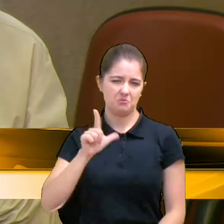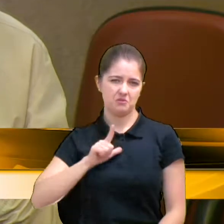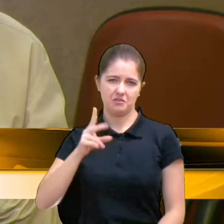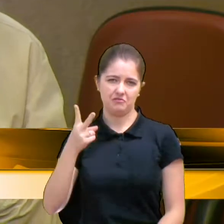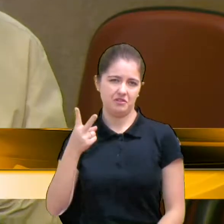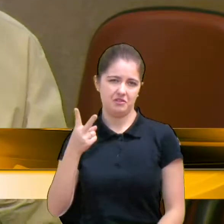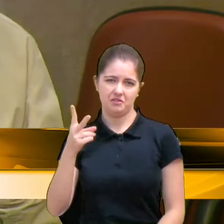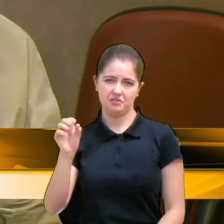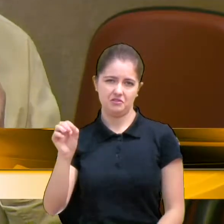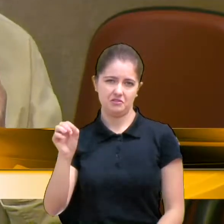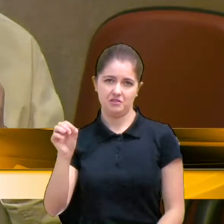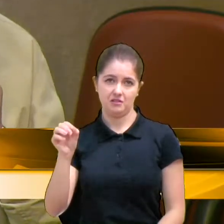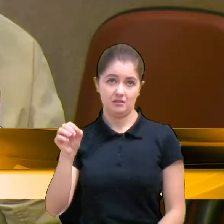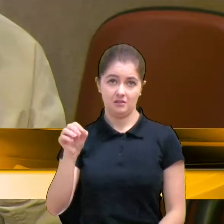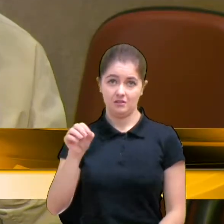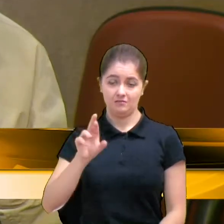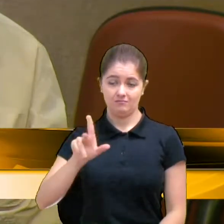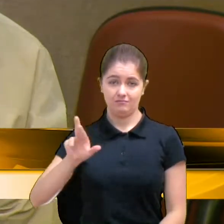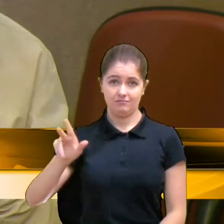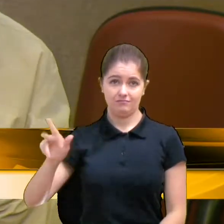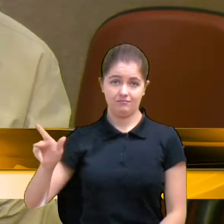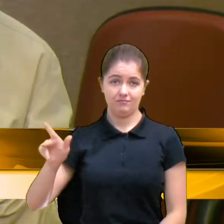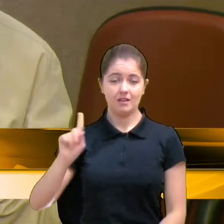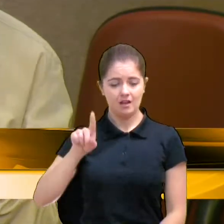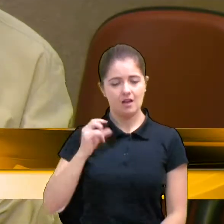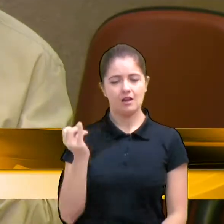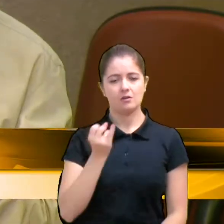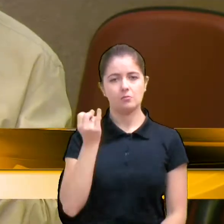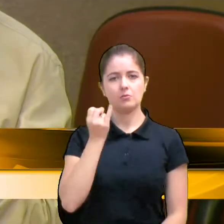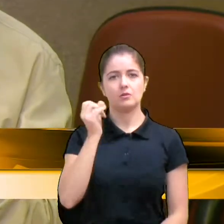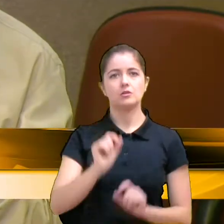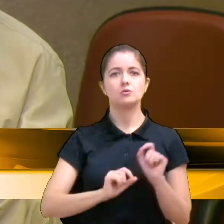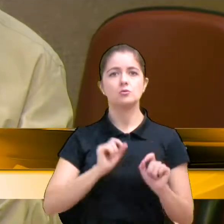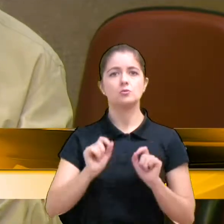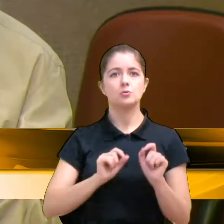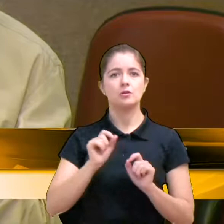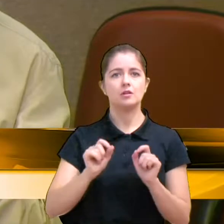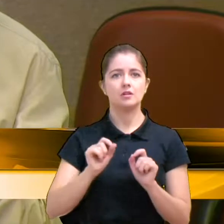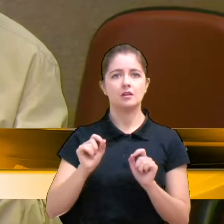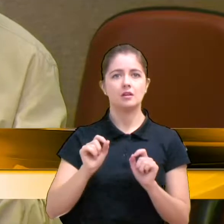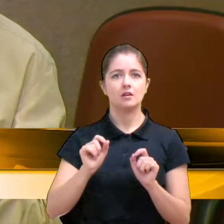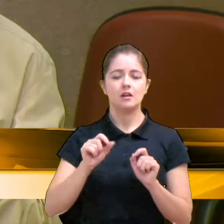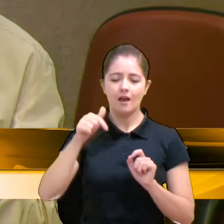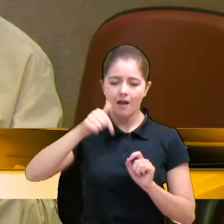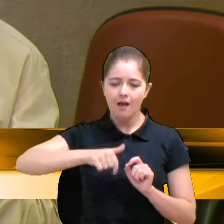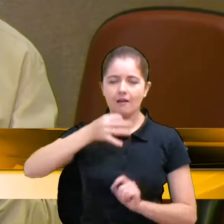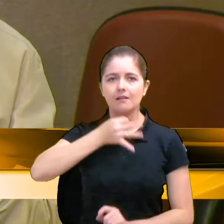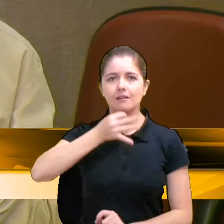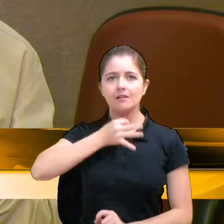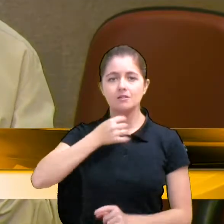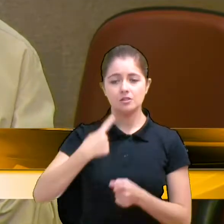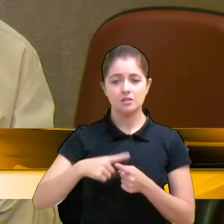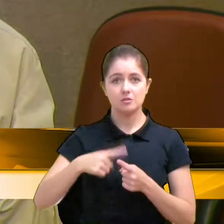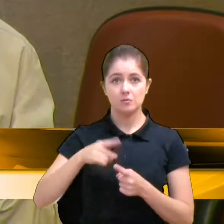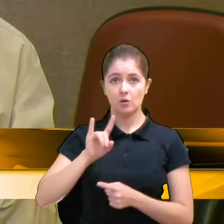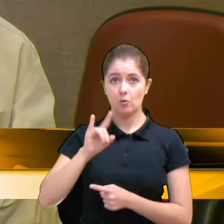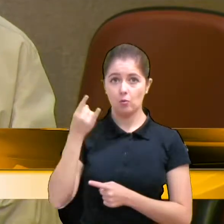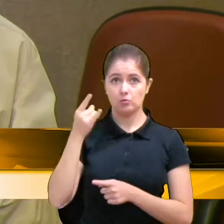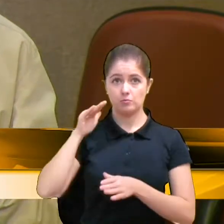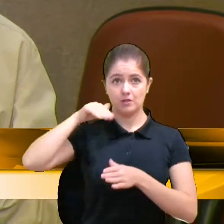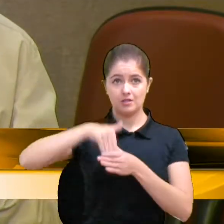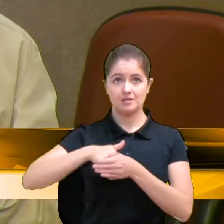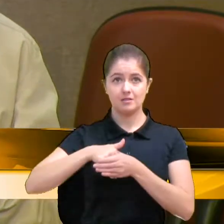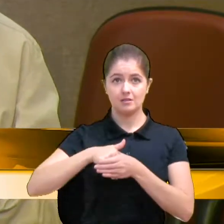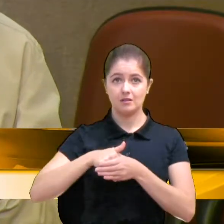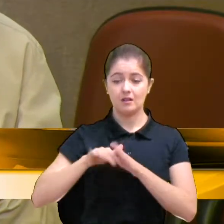aí afora. Então a importância de nós fazermos esse chamamento, especialmente em Caxias, que no último pleito ficaram mais